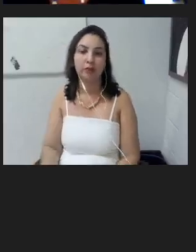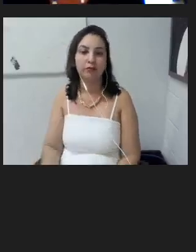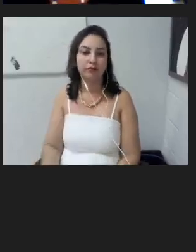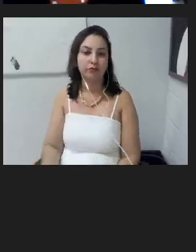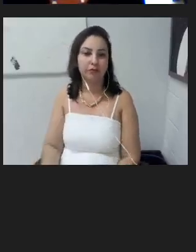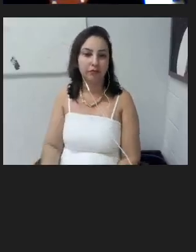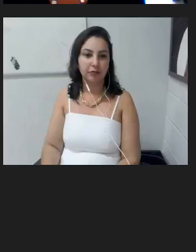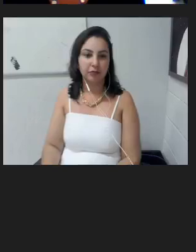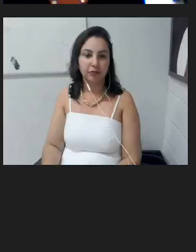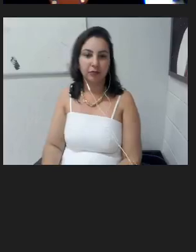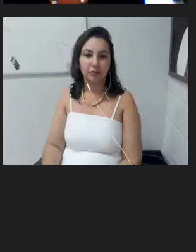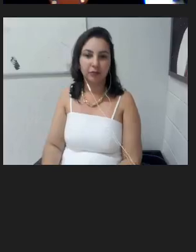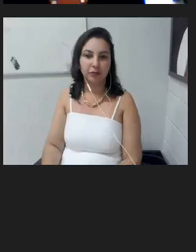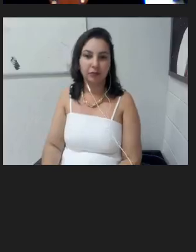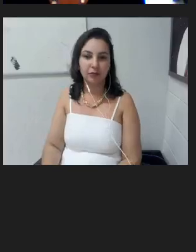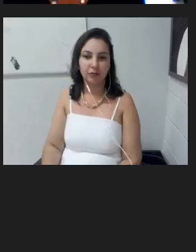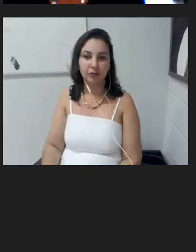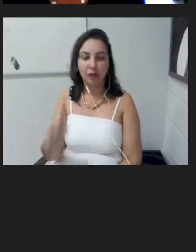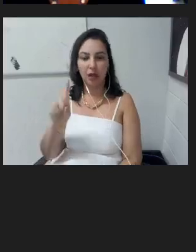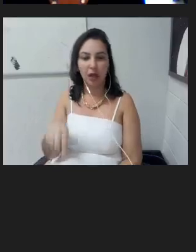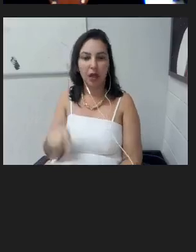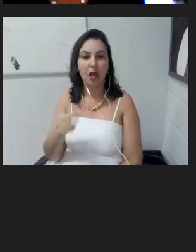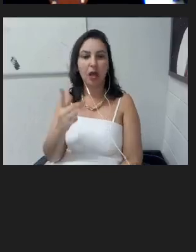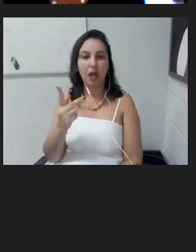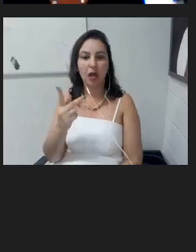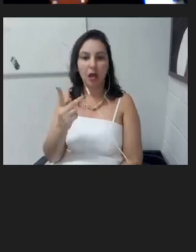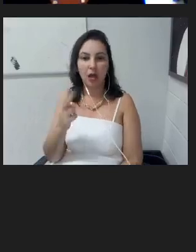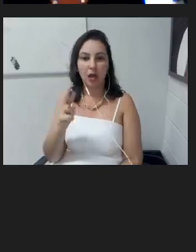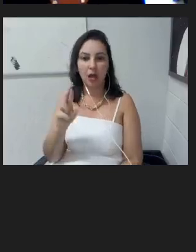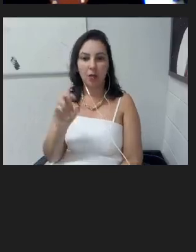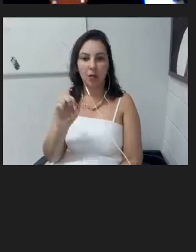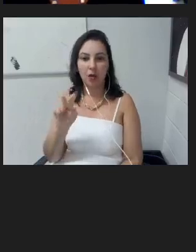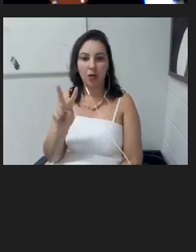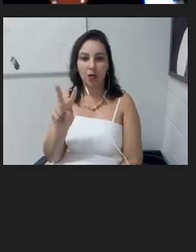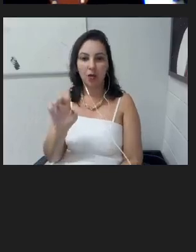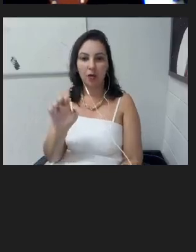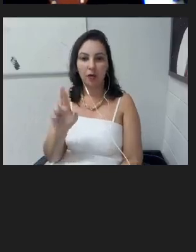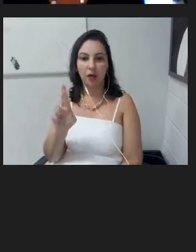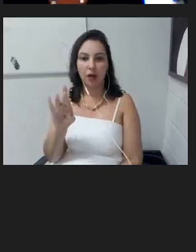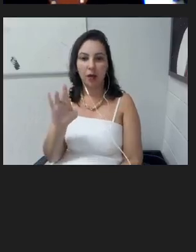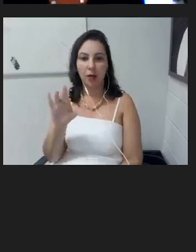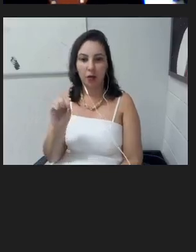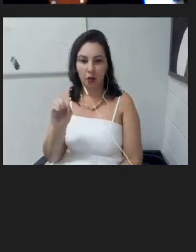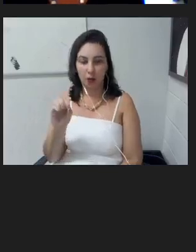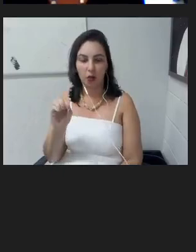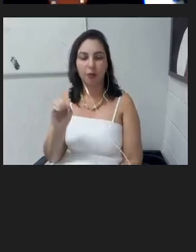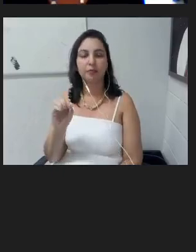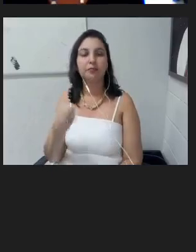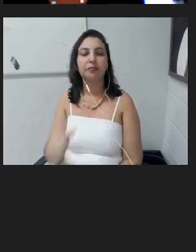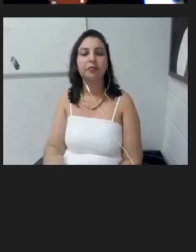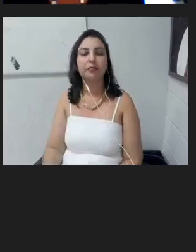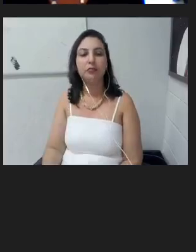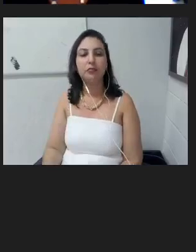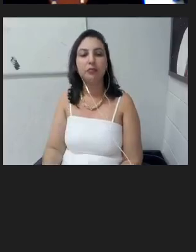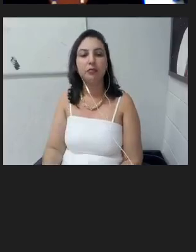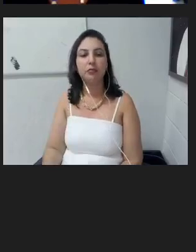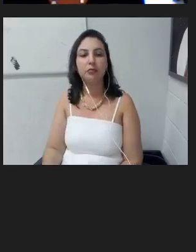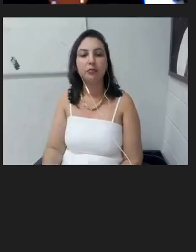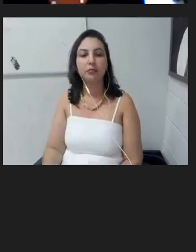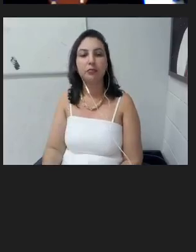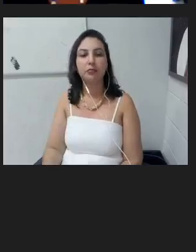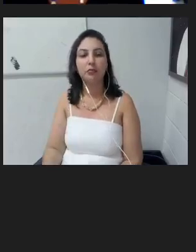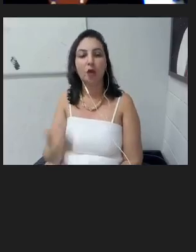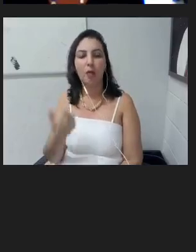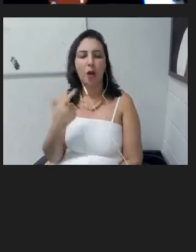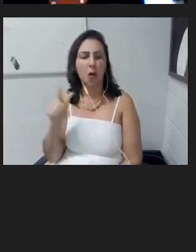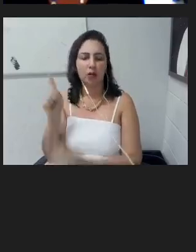Oi, desculpa. É um provérbio esse daí, bem lindo. E uma outra pergunta é: como